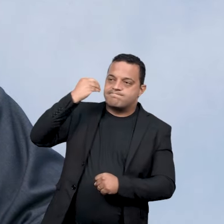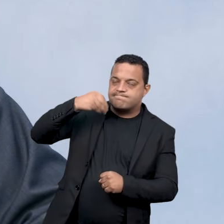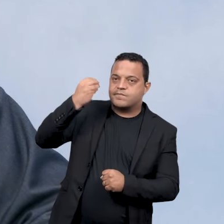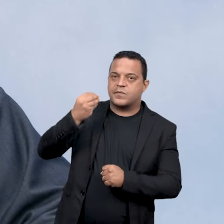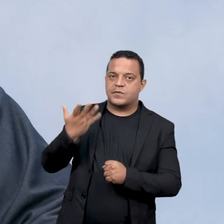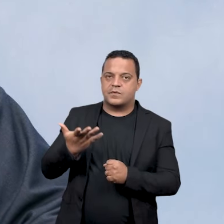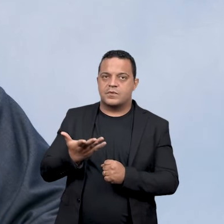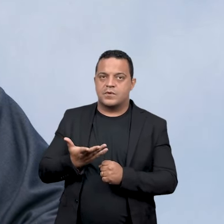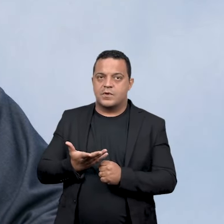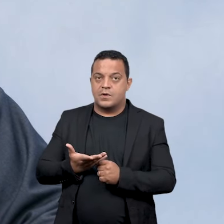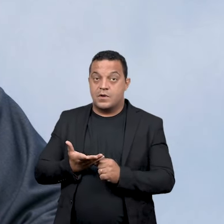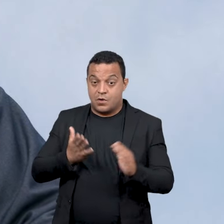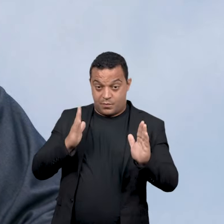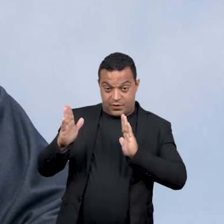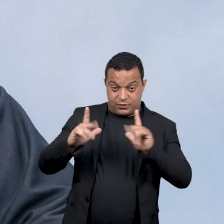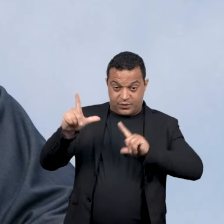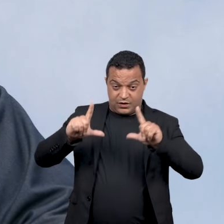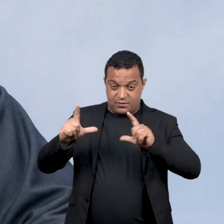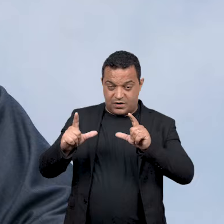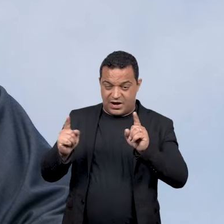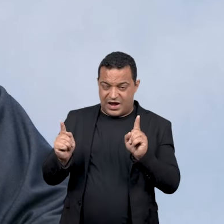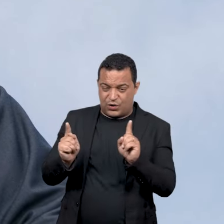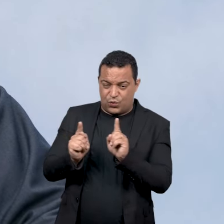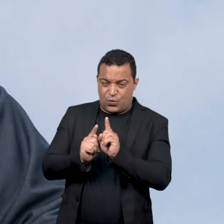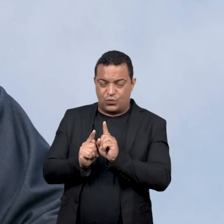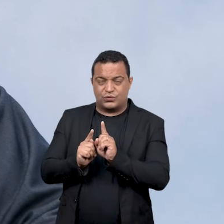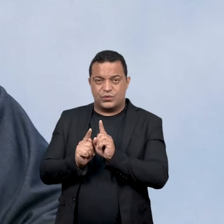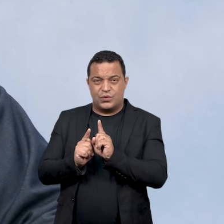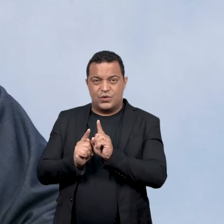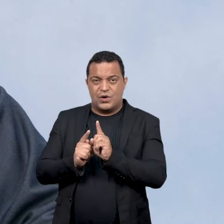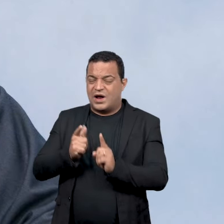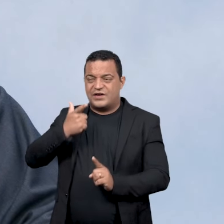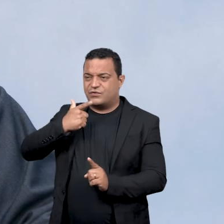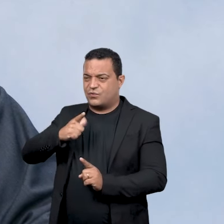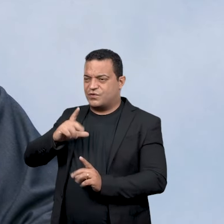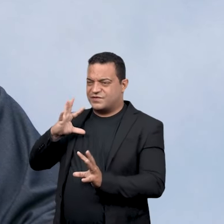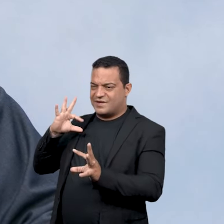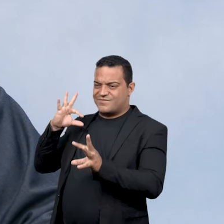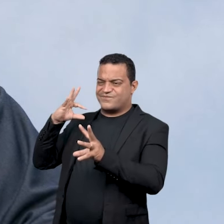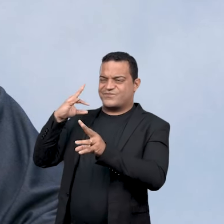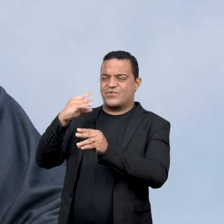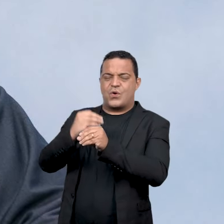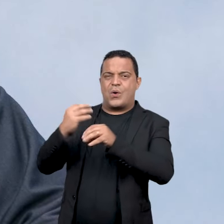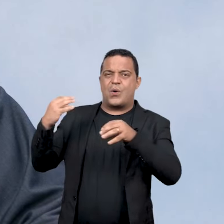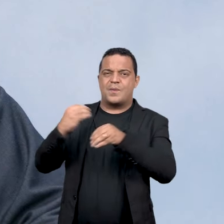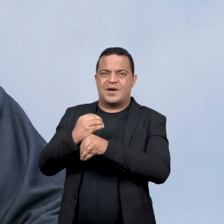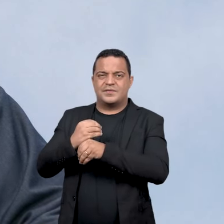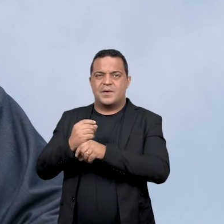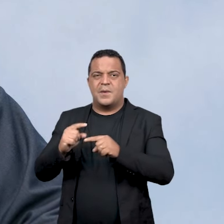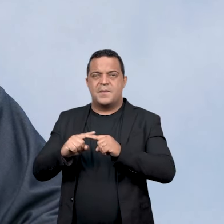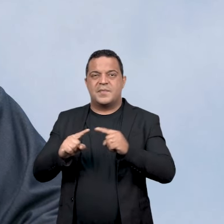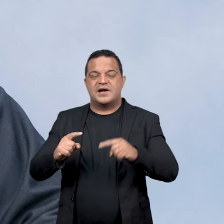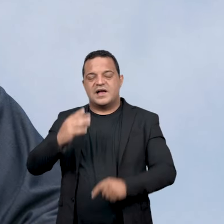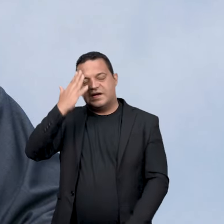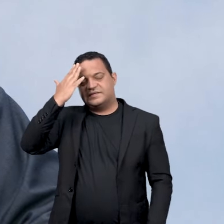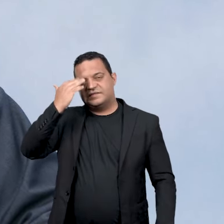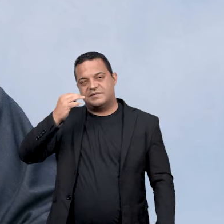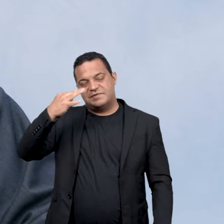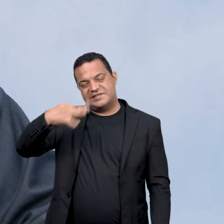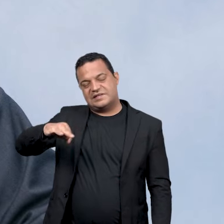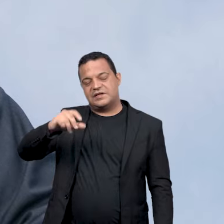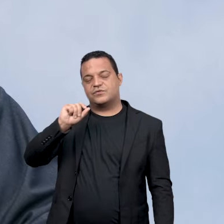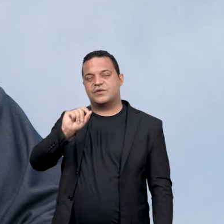como o Pastor Winston disse. O tempo é curto, né? Na verdade, Pastor Abel, o tempo é curto para poder fazer uma retrospectiva do